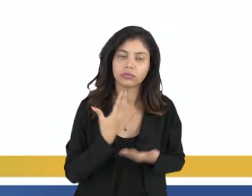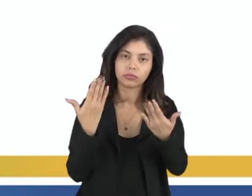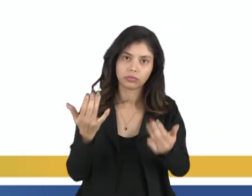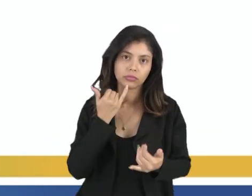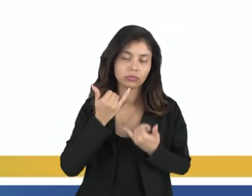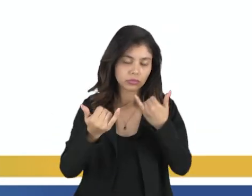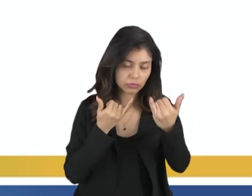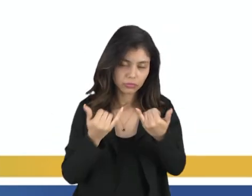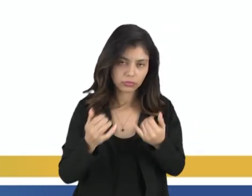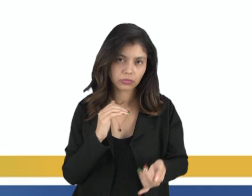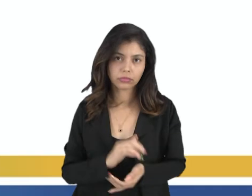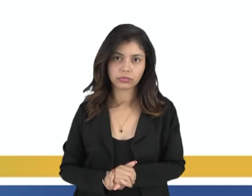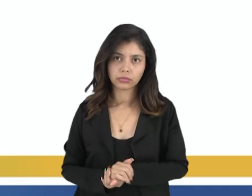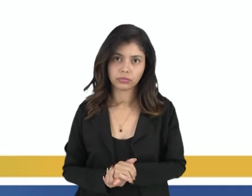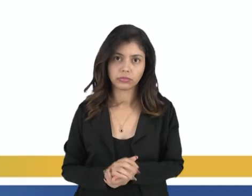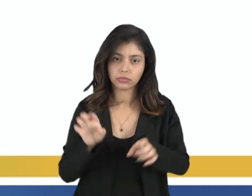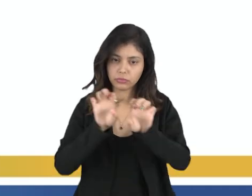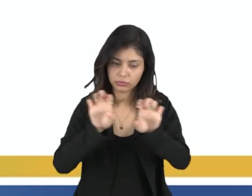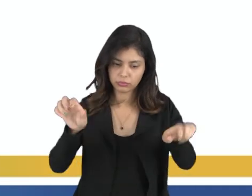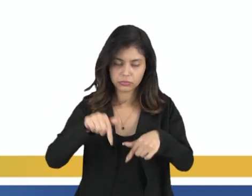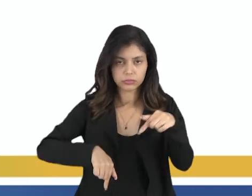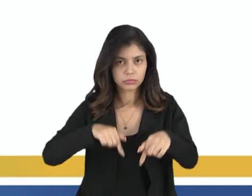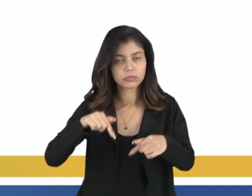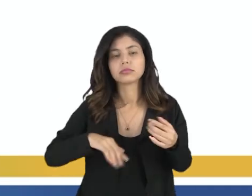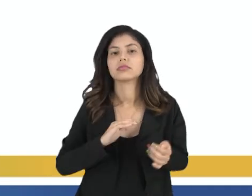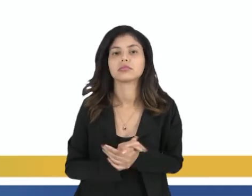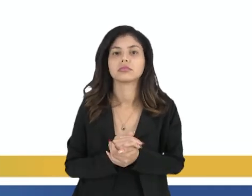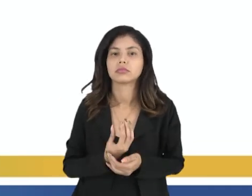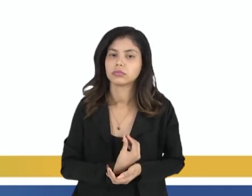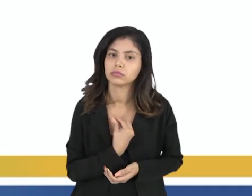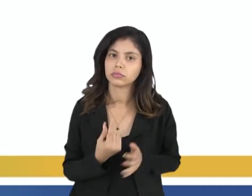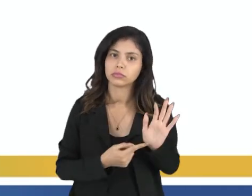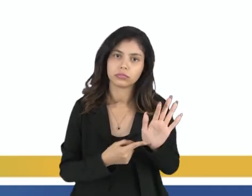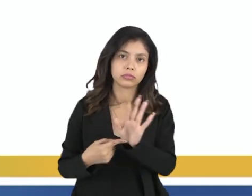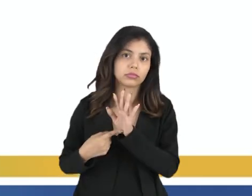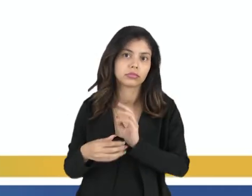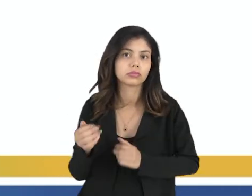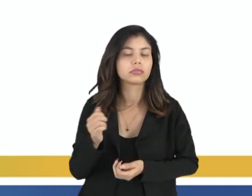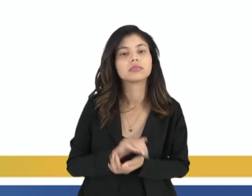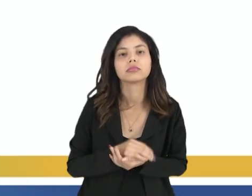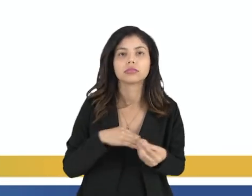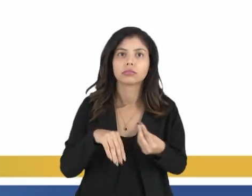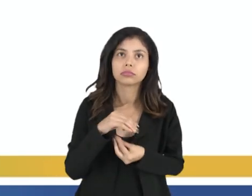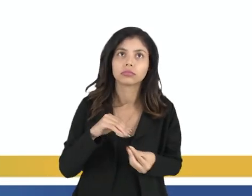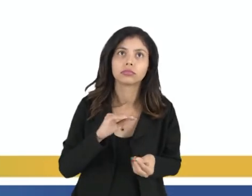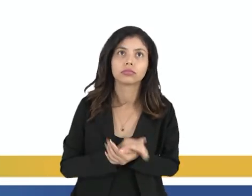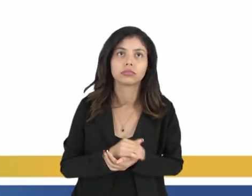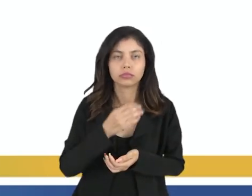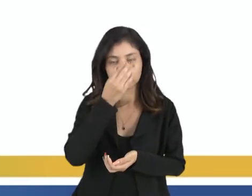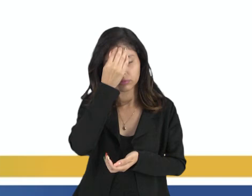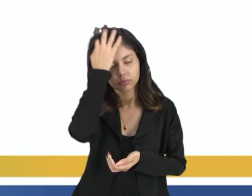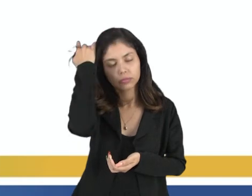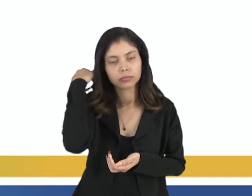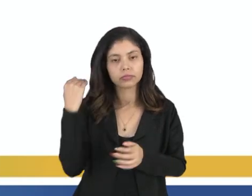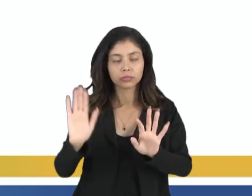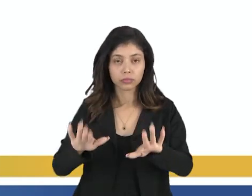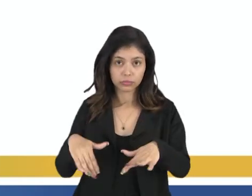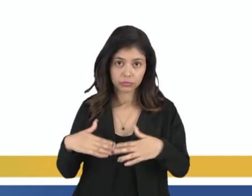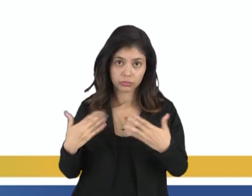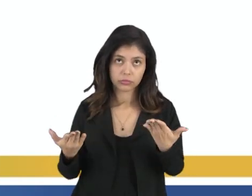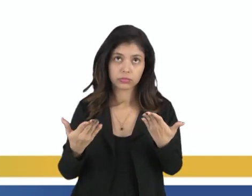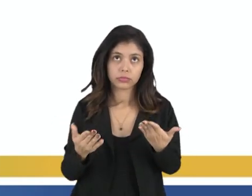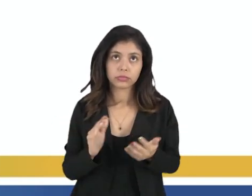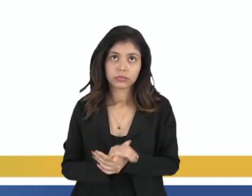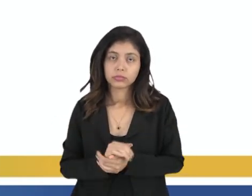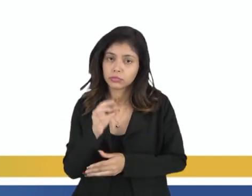essas informações, em uma equação química que representa as reações, ok, pessoal? Então, quais são as